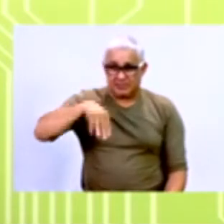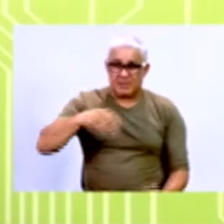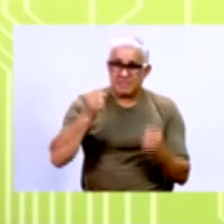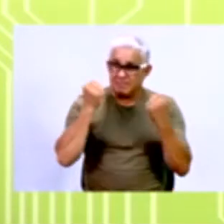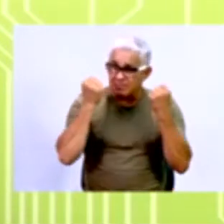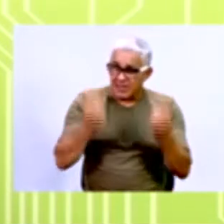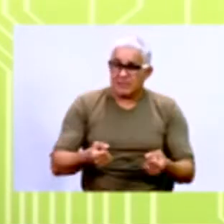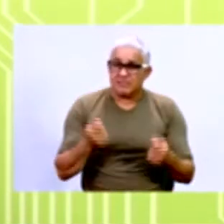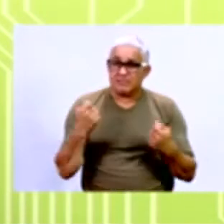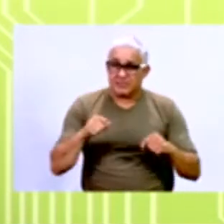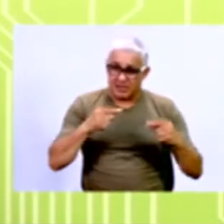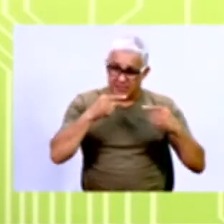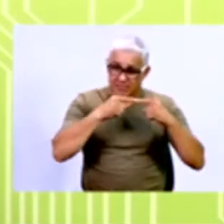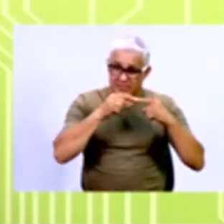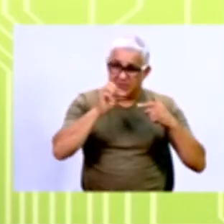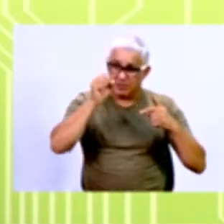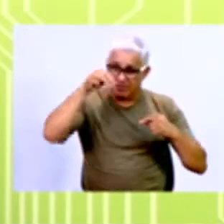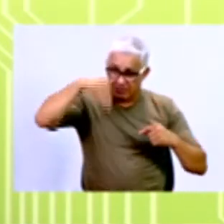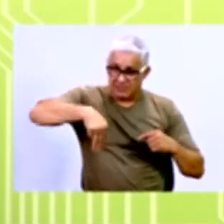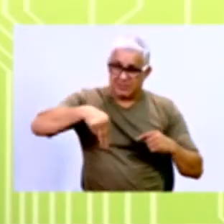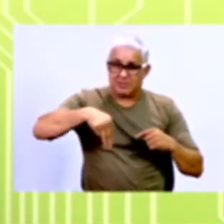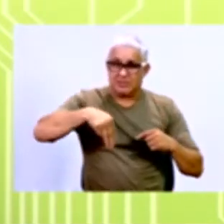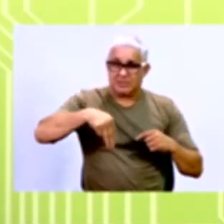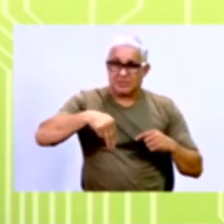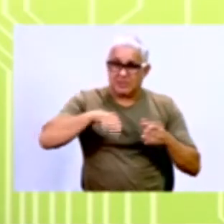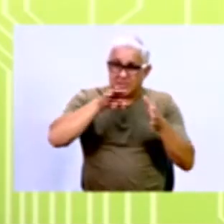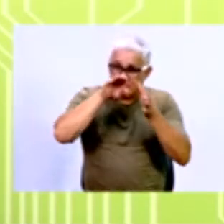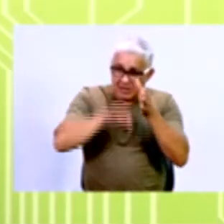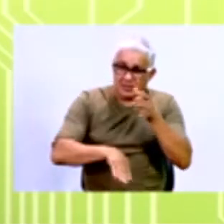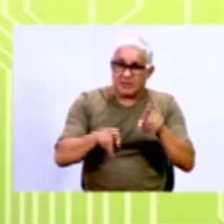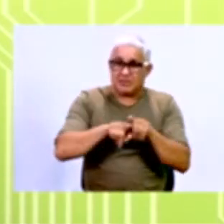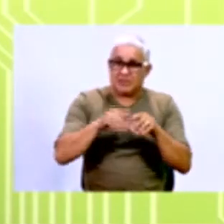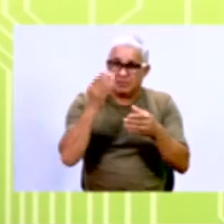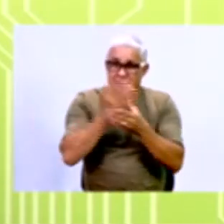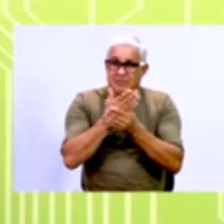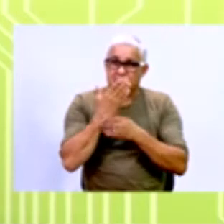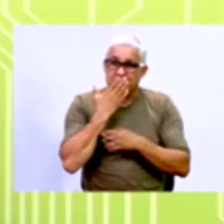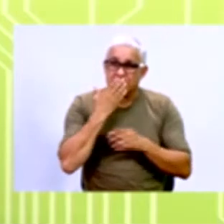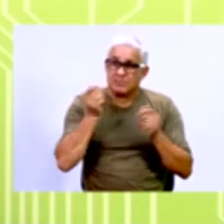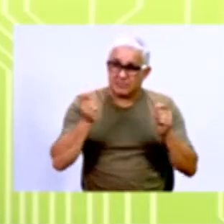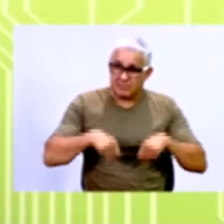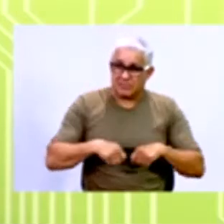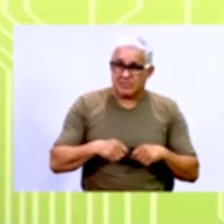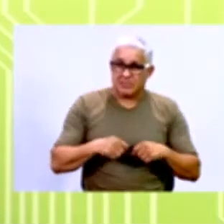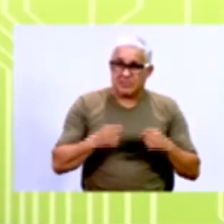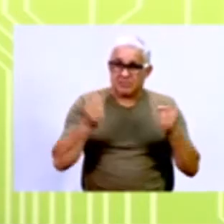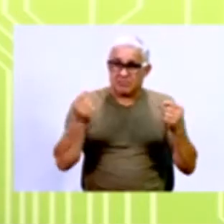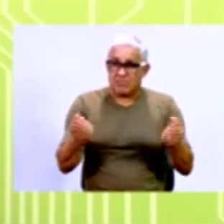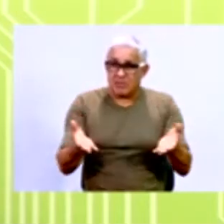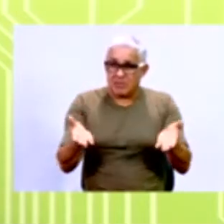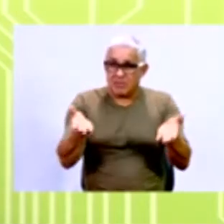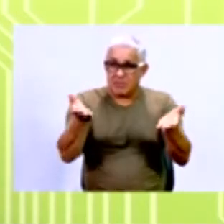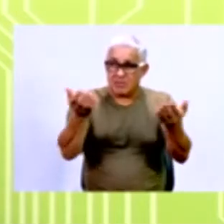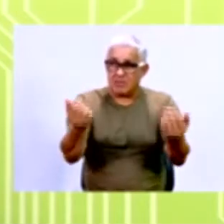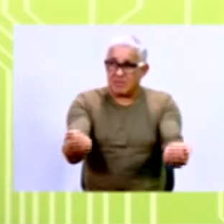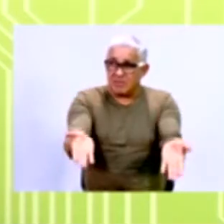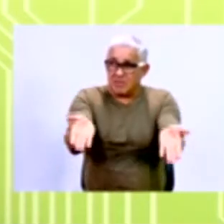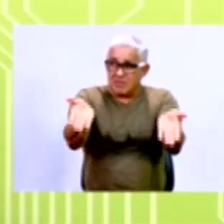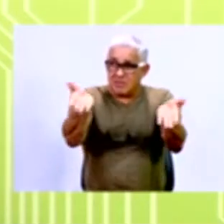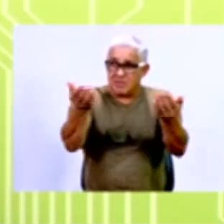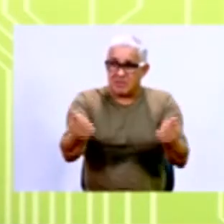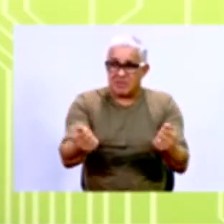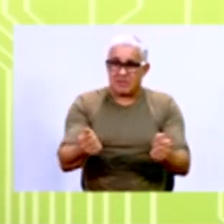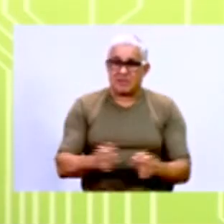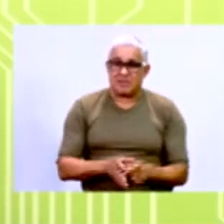que maneirar aí no som. Então, eu tenho que ter um tipo de arquivo que seja mais leve, tá? Que seja menor o